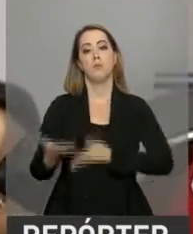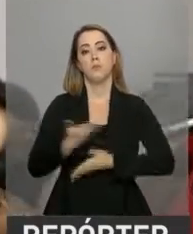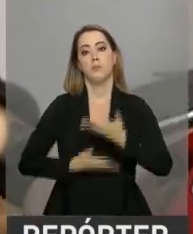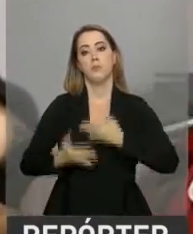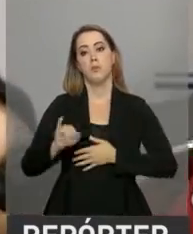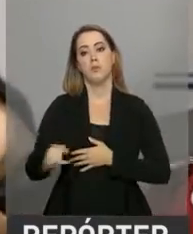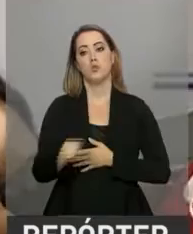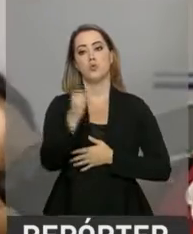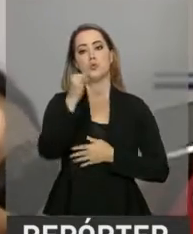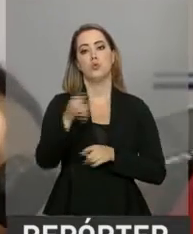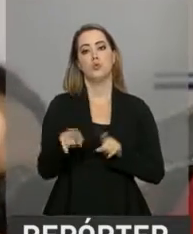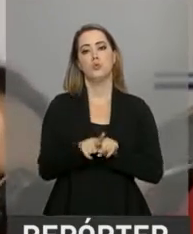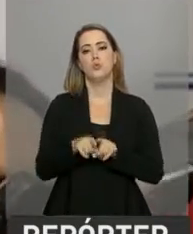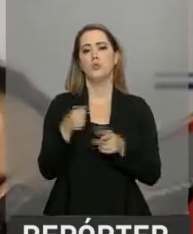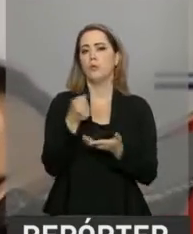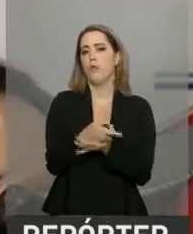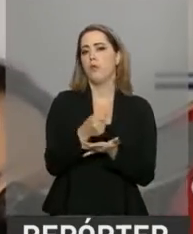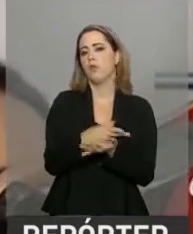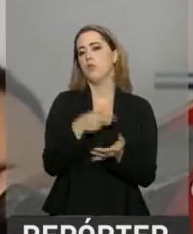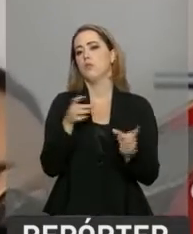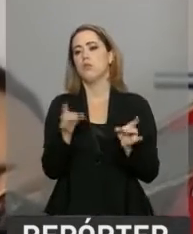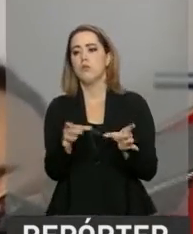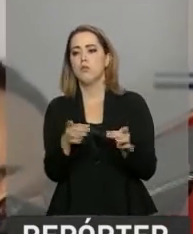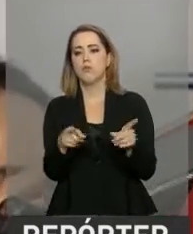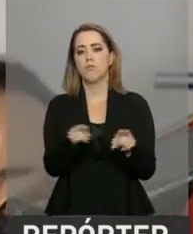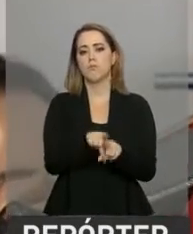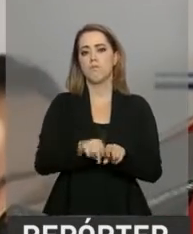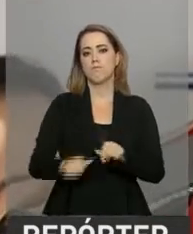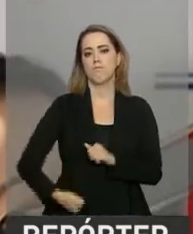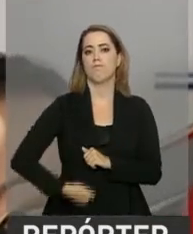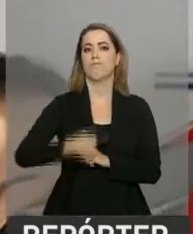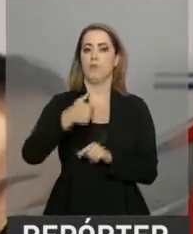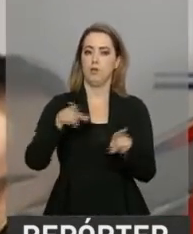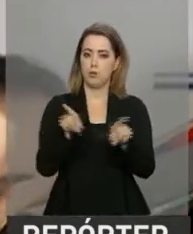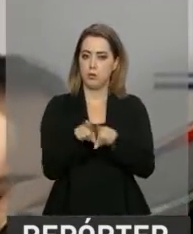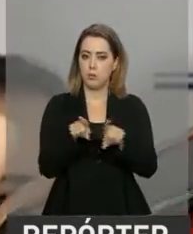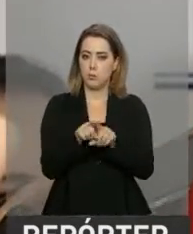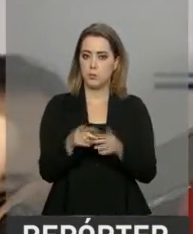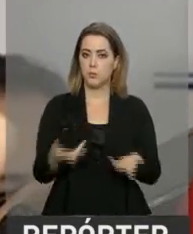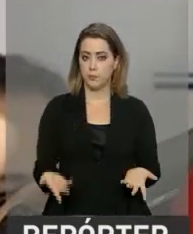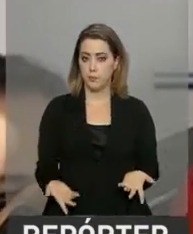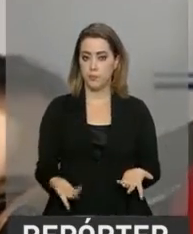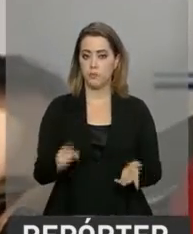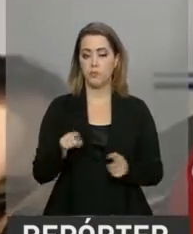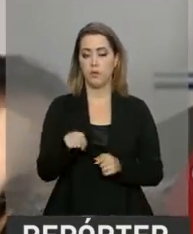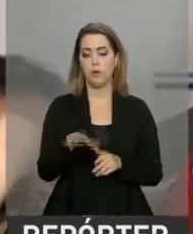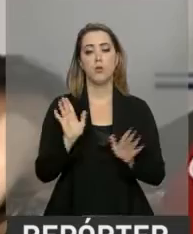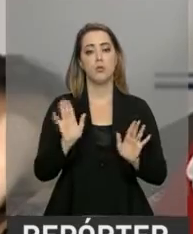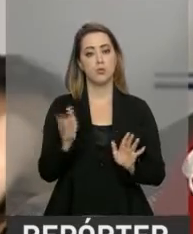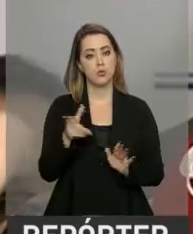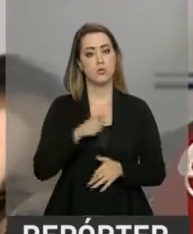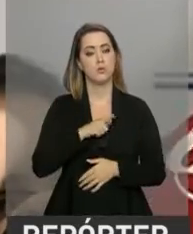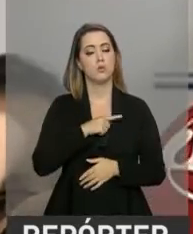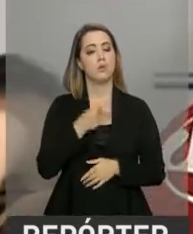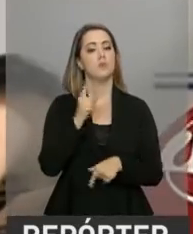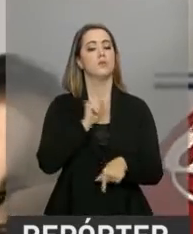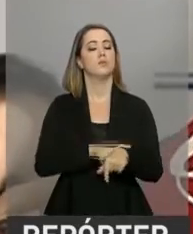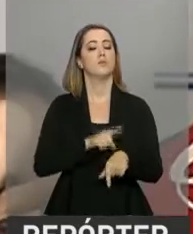para juros, para atividade econômica estão melhorando, né? Então já há um ambiente